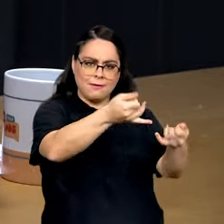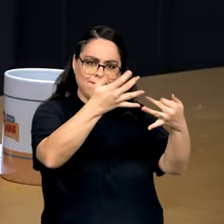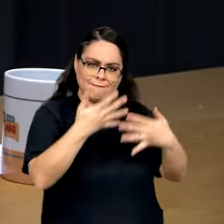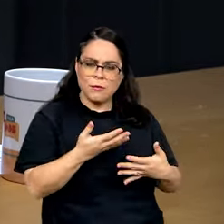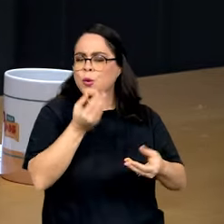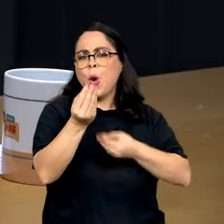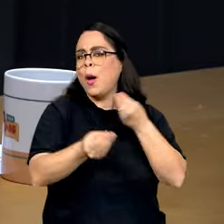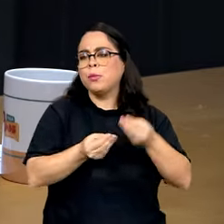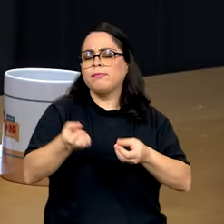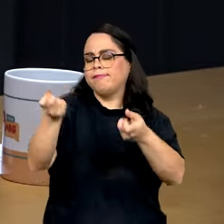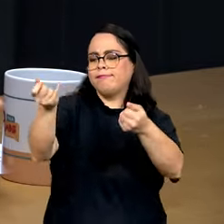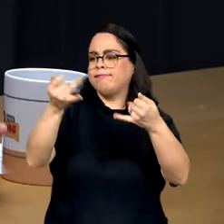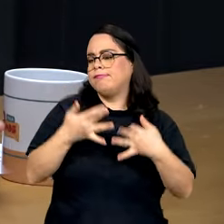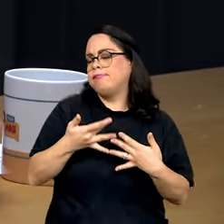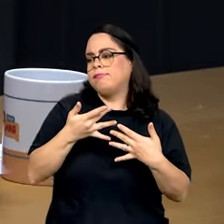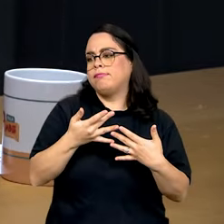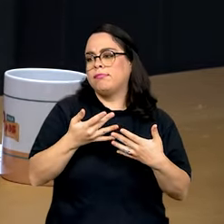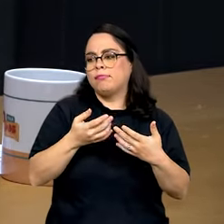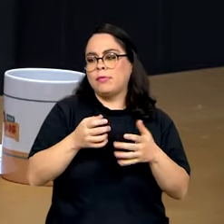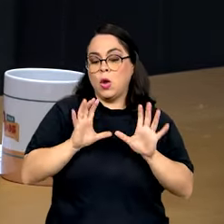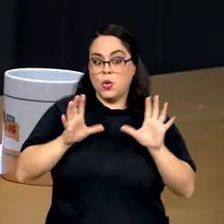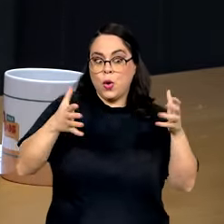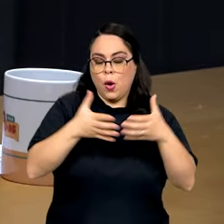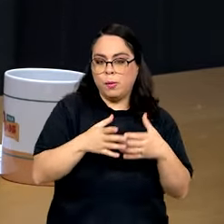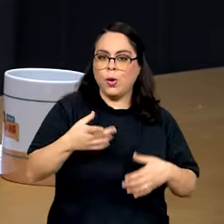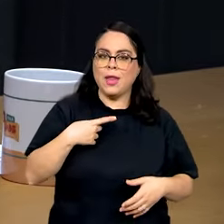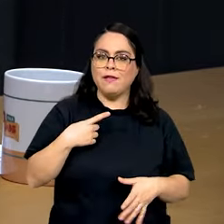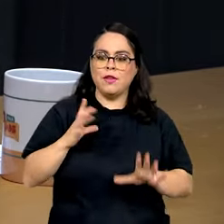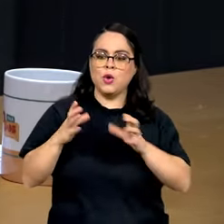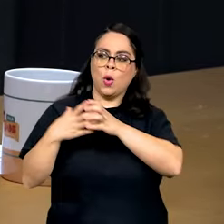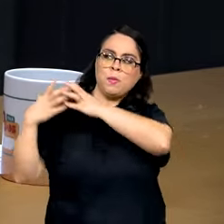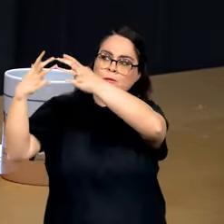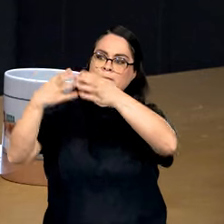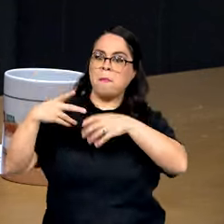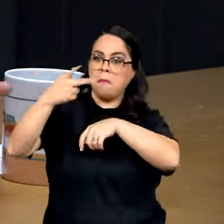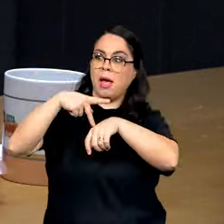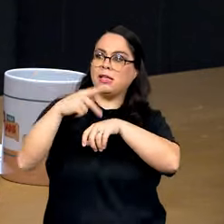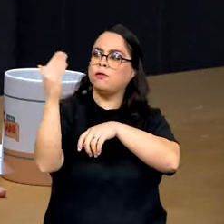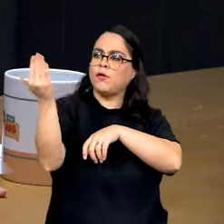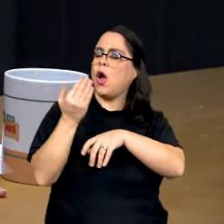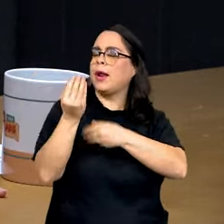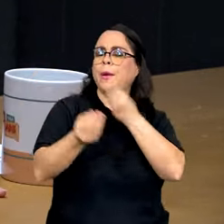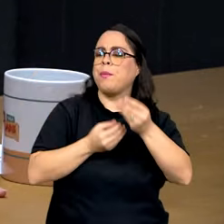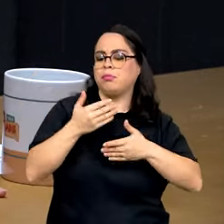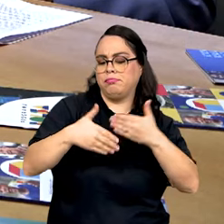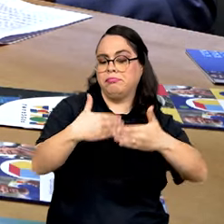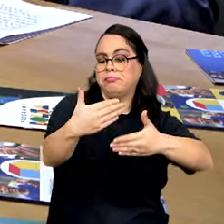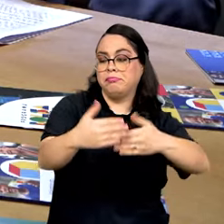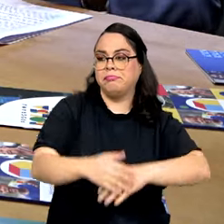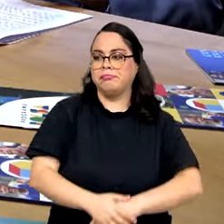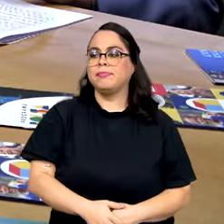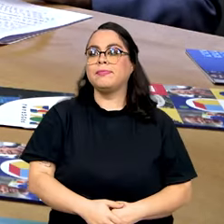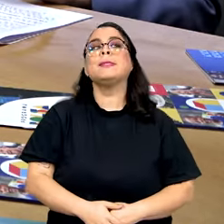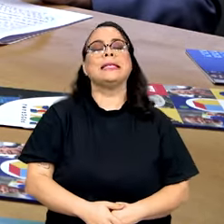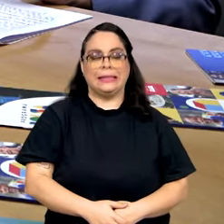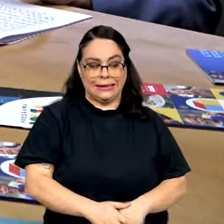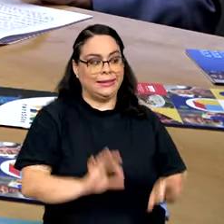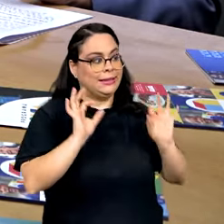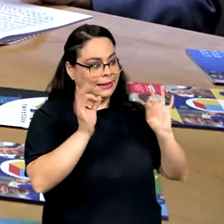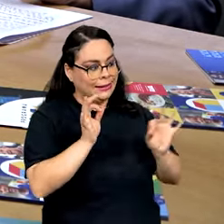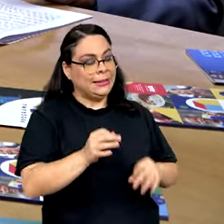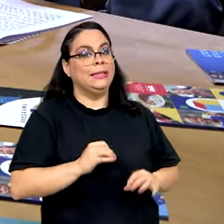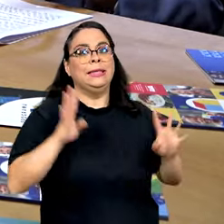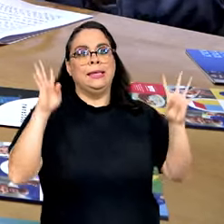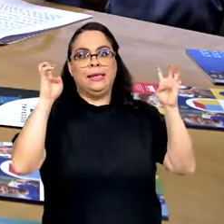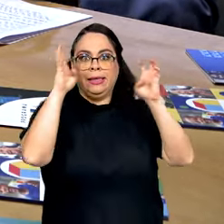você Contasse um pouco pra gente como foi essa Força Tarefa a gente recebeu delegações estrangeiras como é que foi esse trabalho Olha Taí é bem complexo